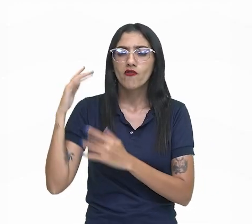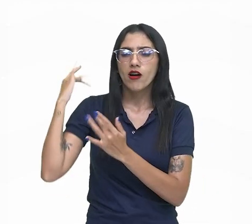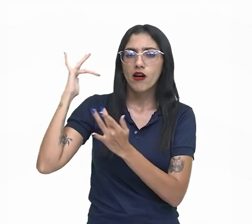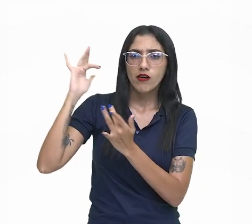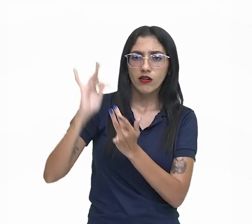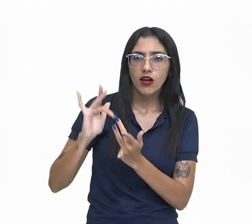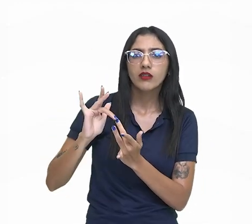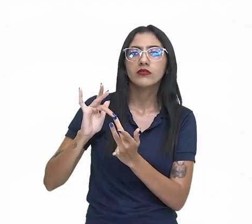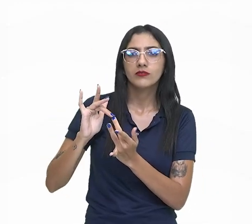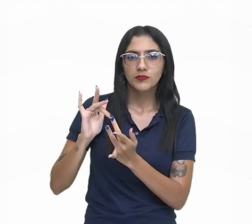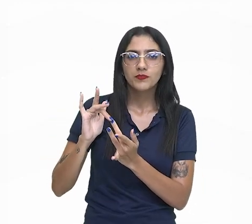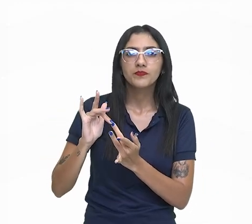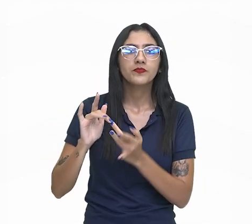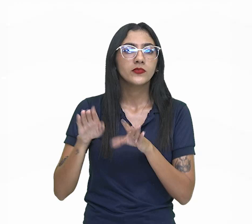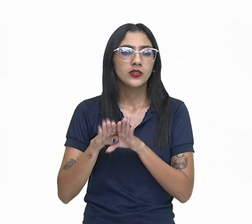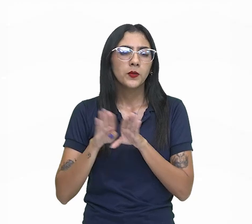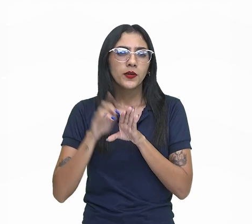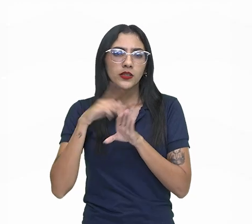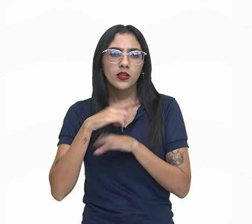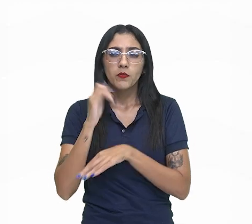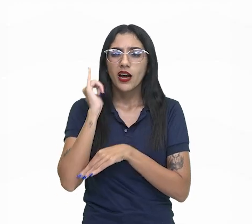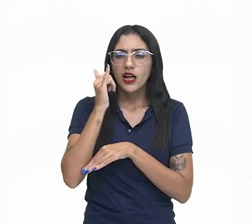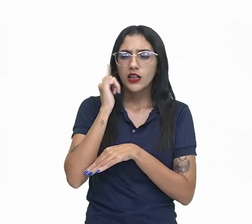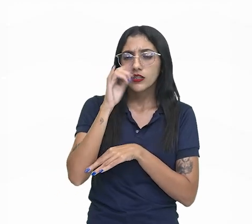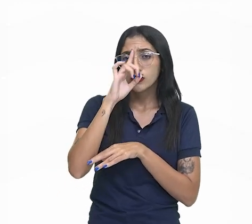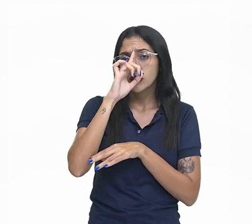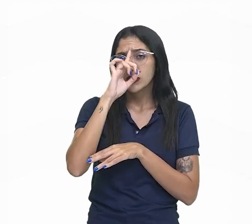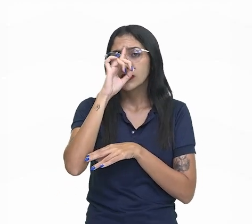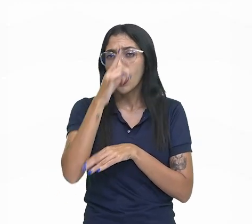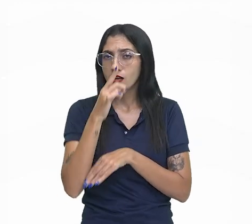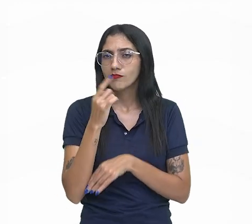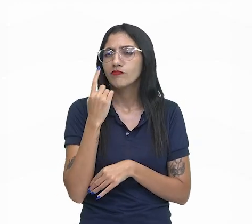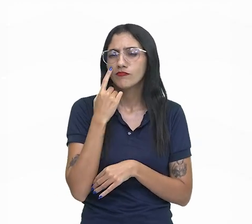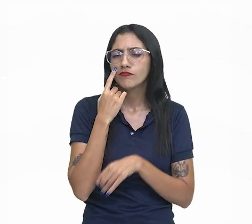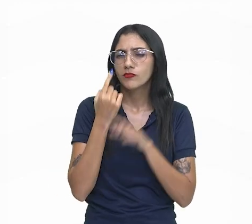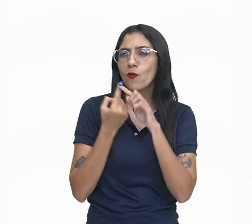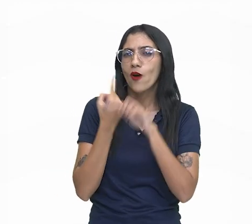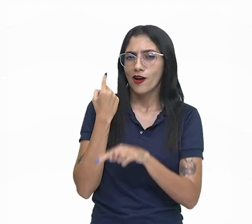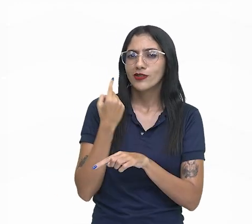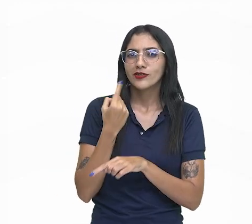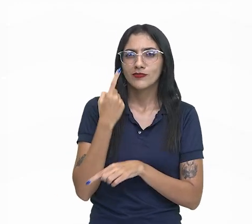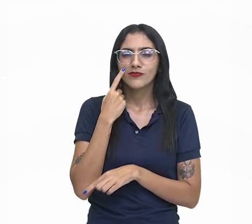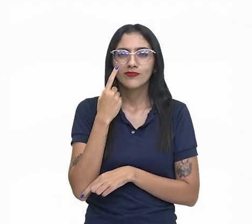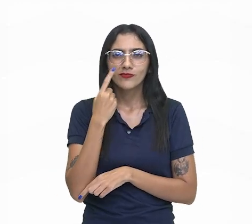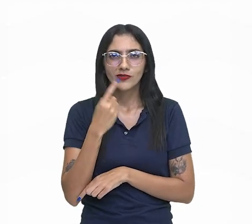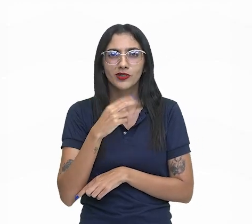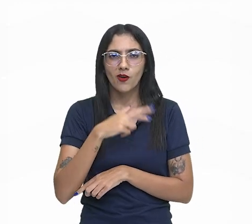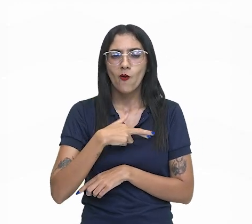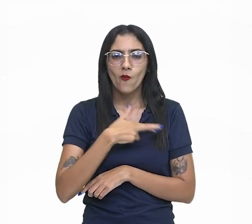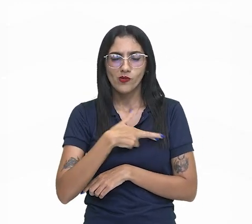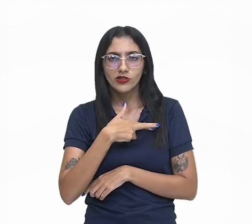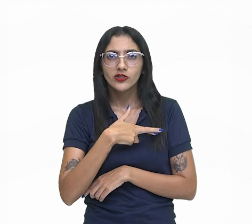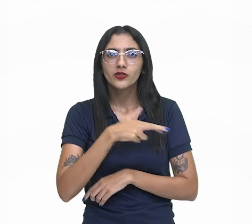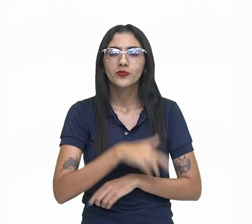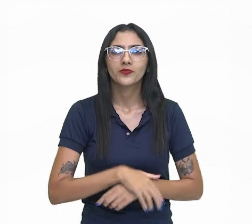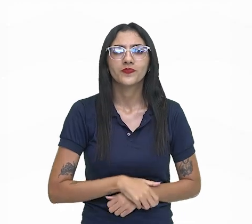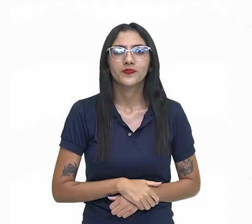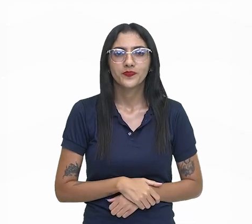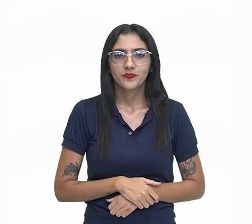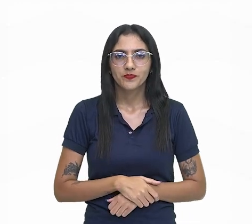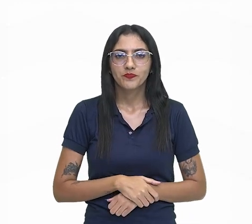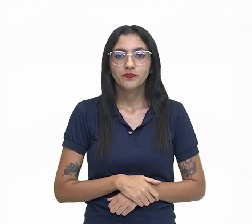neoclássica, que apresentavam narrativas idealizadas, como nós vimos, né? O romantismo tinha uma narrativa idealizada.